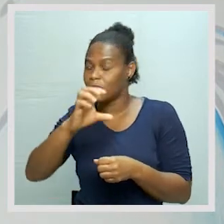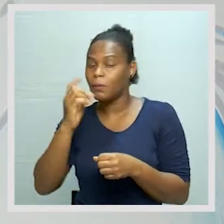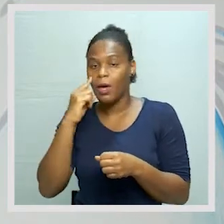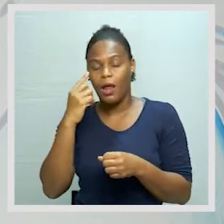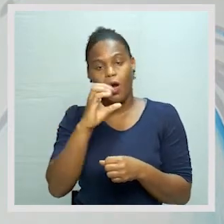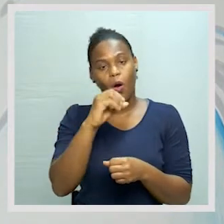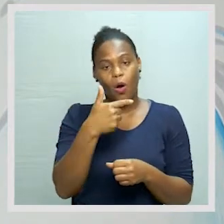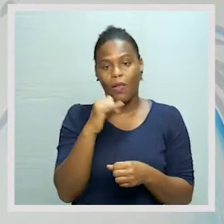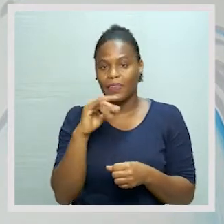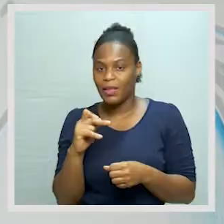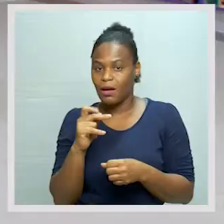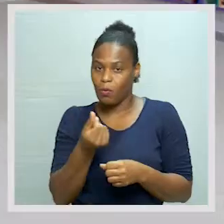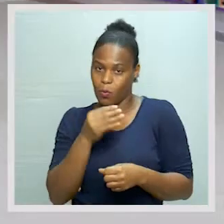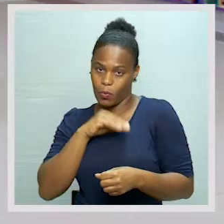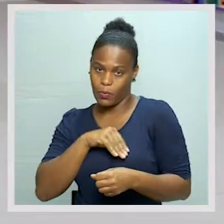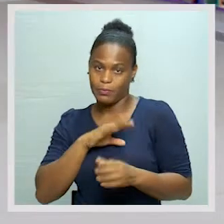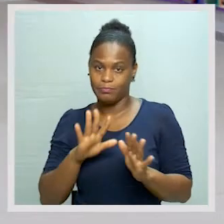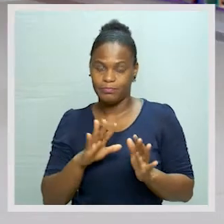pela ótica do rendimento.